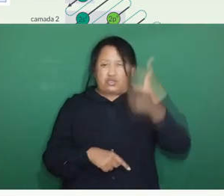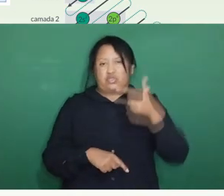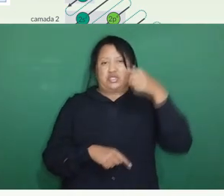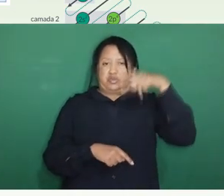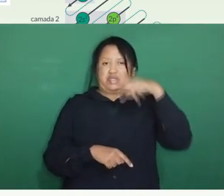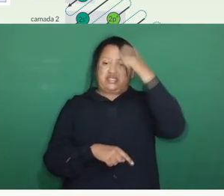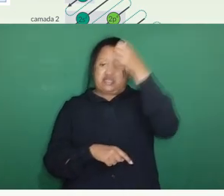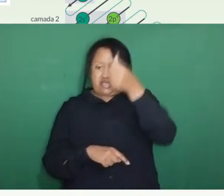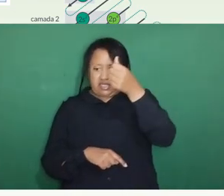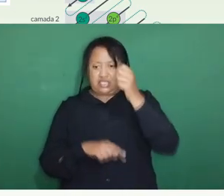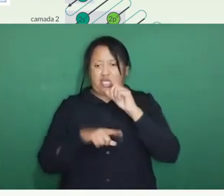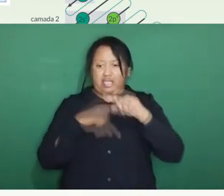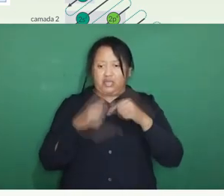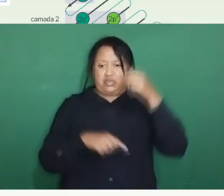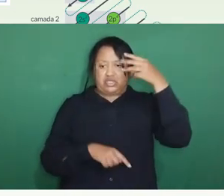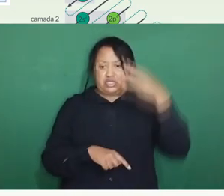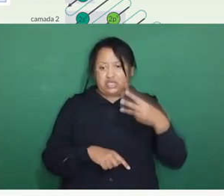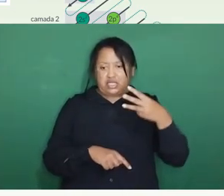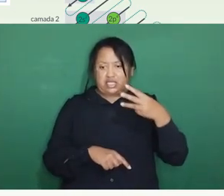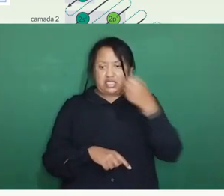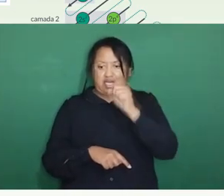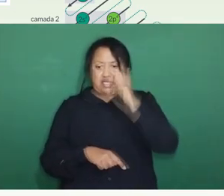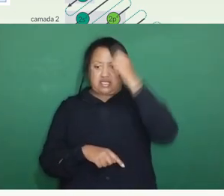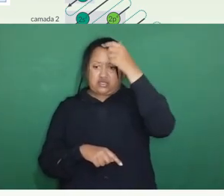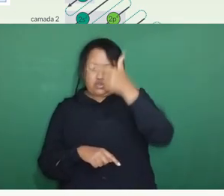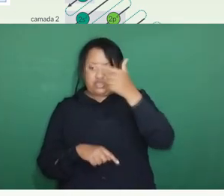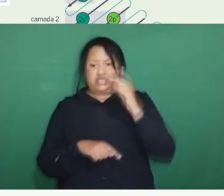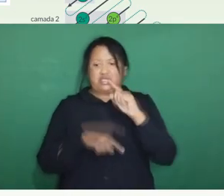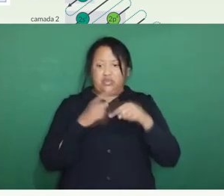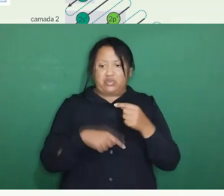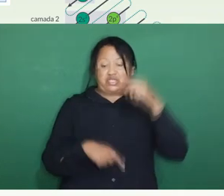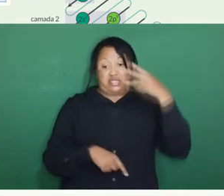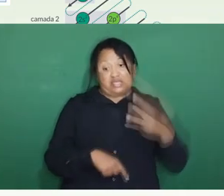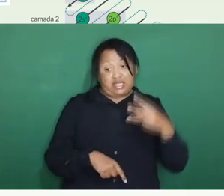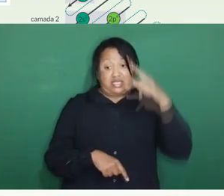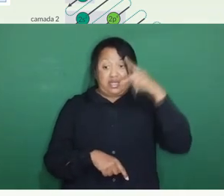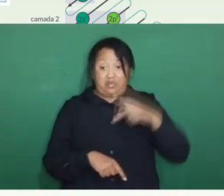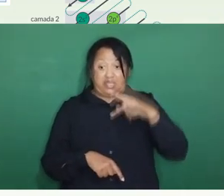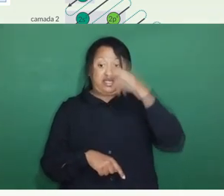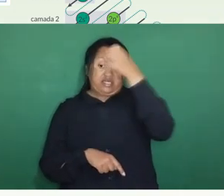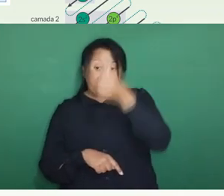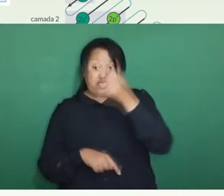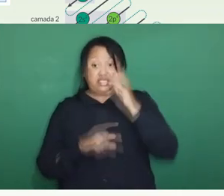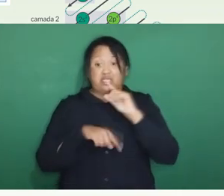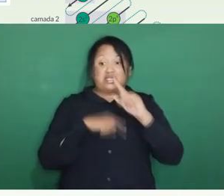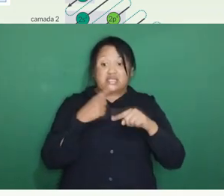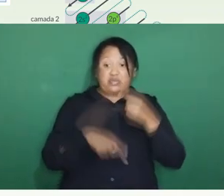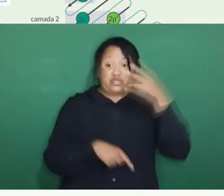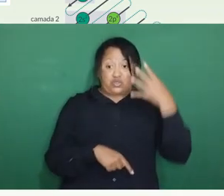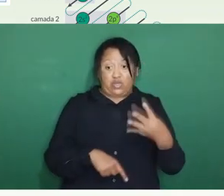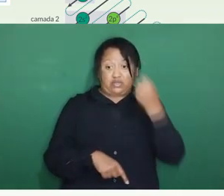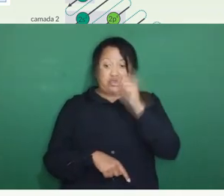três S2 como tá mostrando aqui de três Versículos ele vem para três pessoas